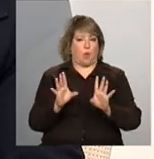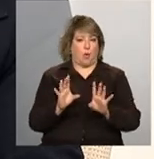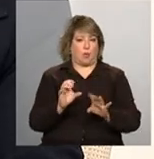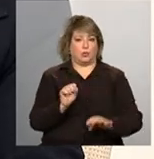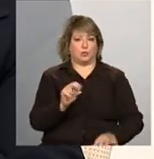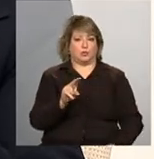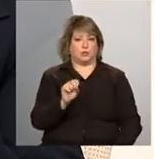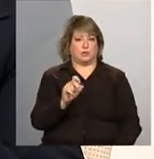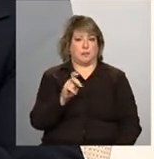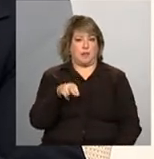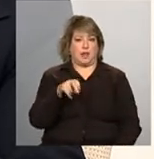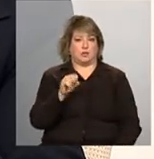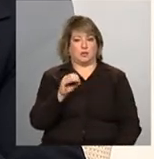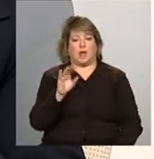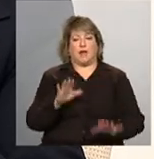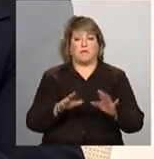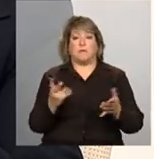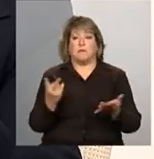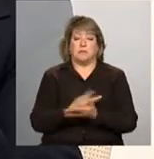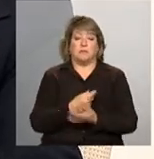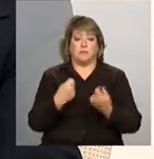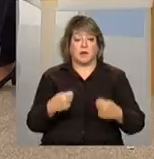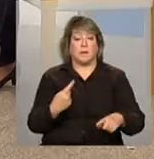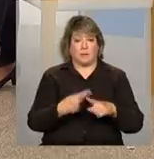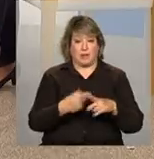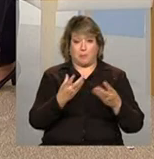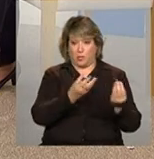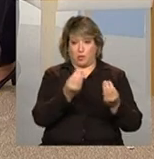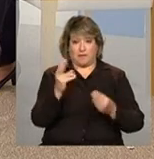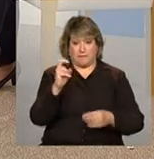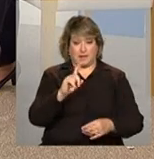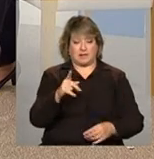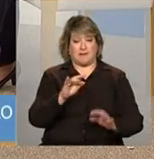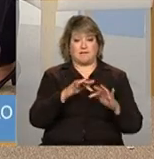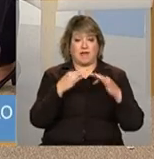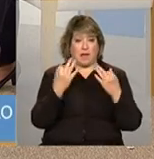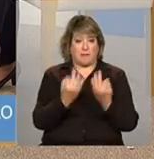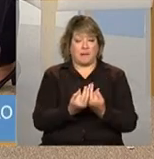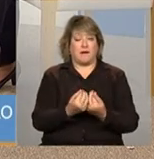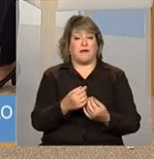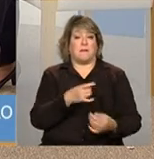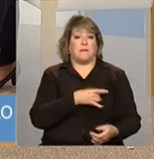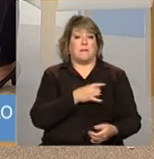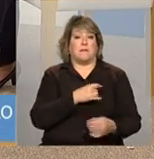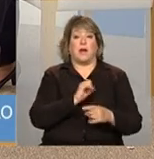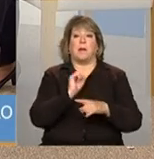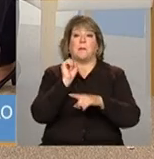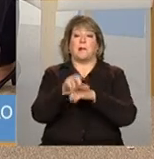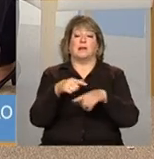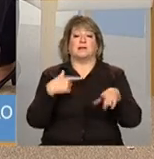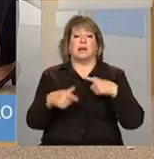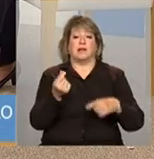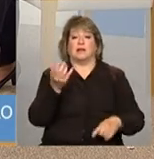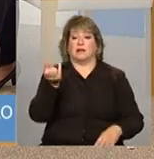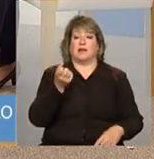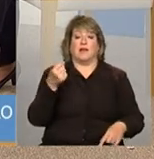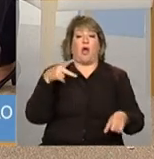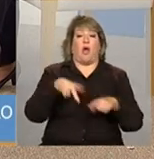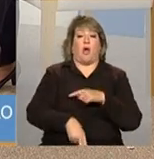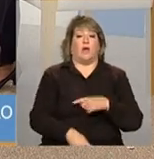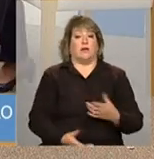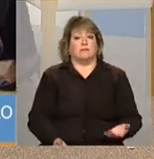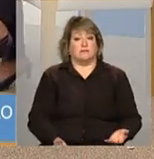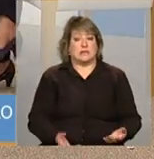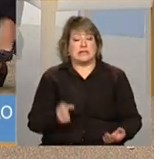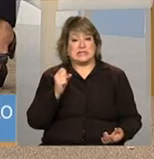muitas vezes as famílias têm receio de ir para o trabalho e ficar sem o benefício, não é? Não tendo a possibilidade, se não